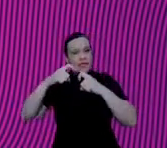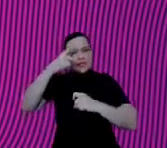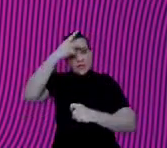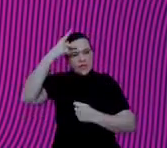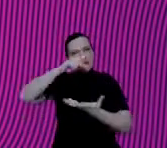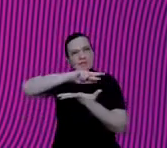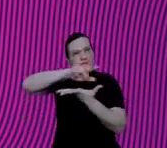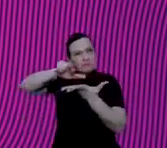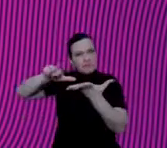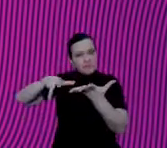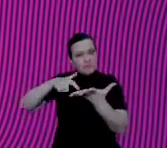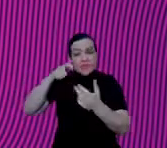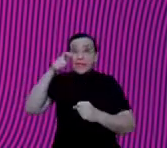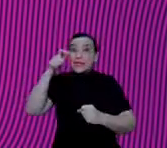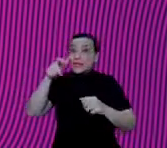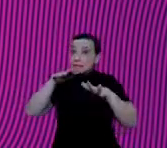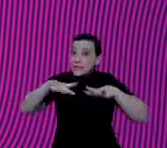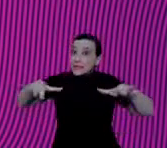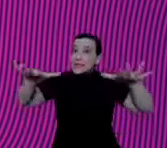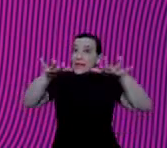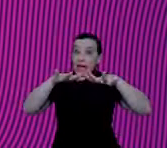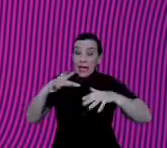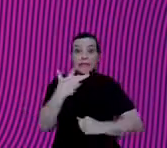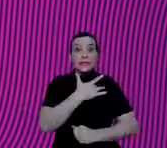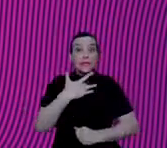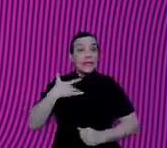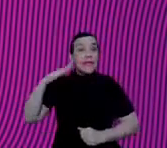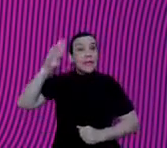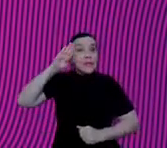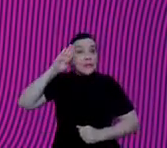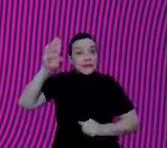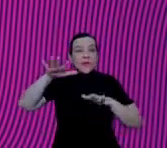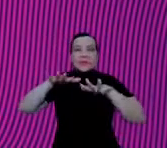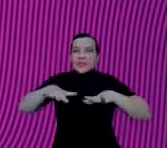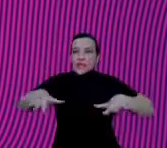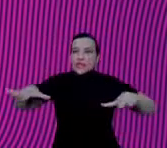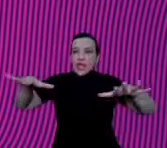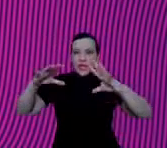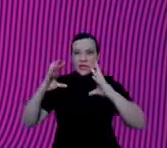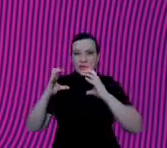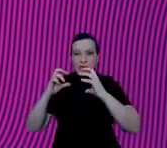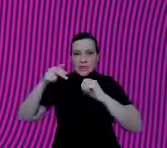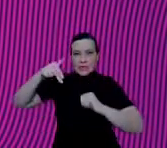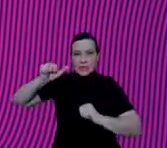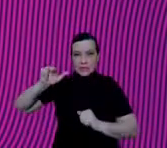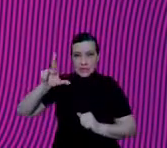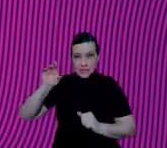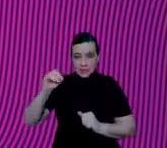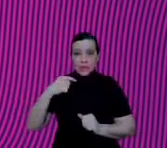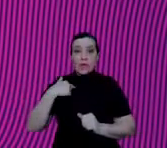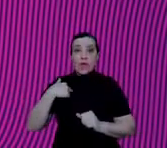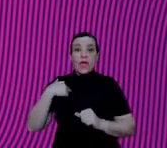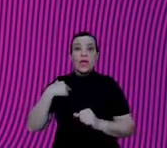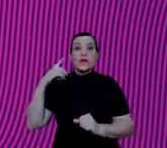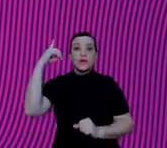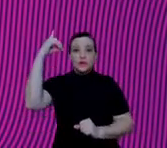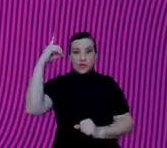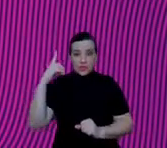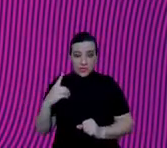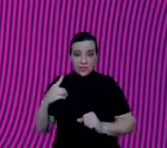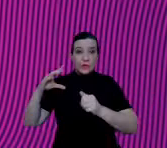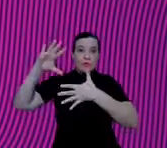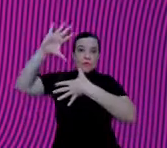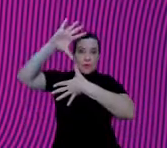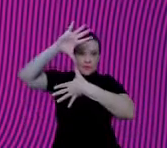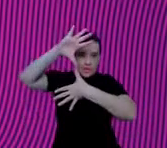saúde, especialmente na área de neurologia. Eu sou o diretor do SOI de Neurologia do Américas. O